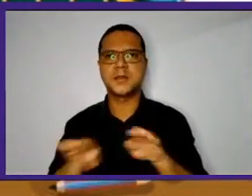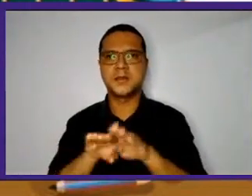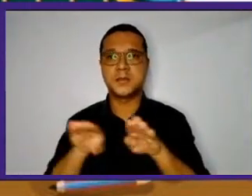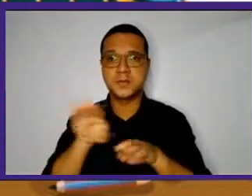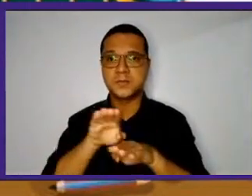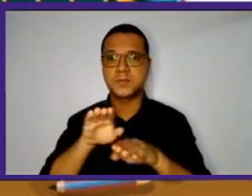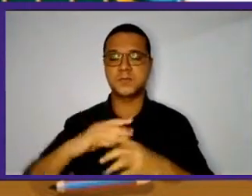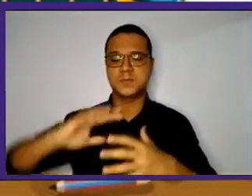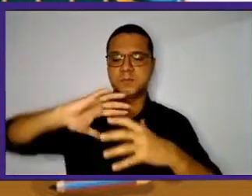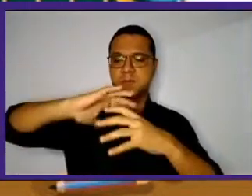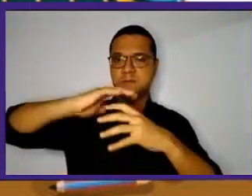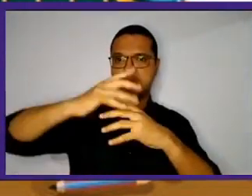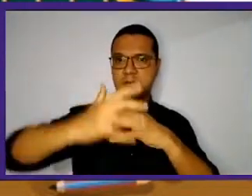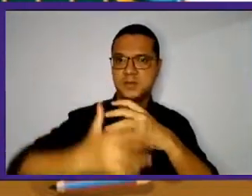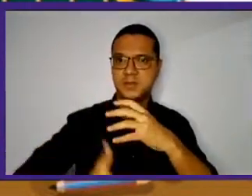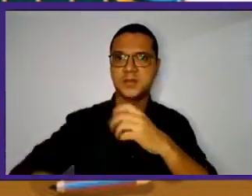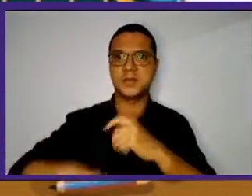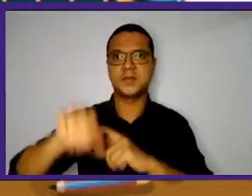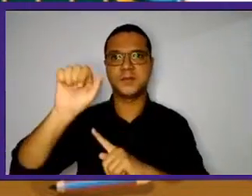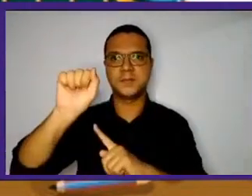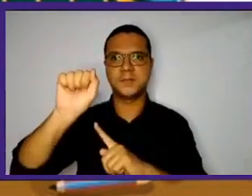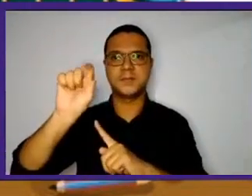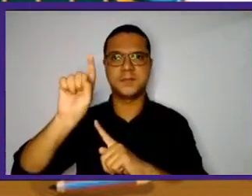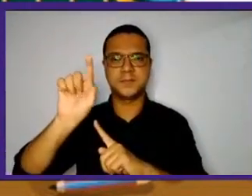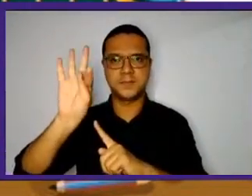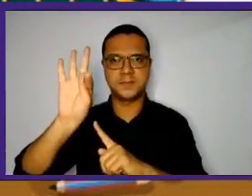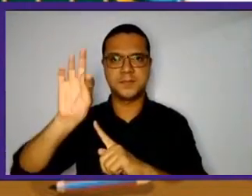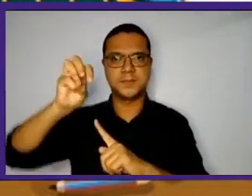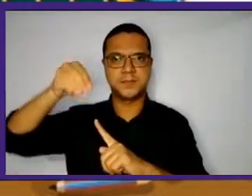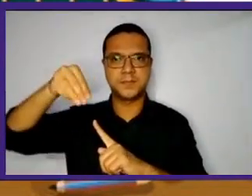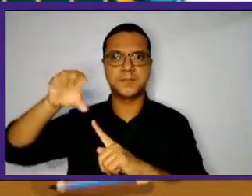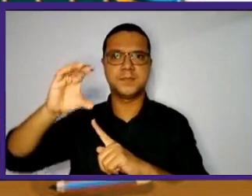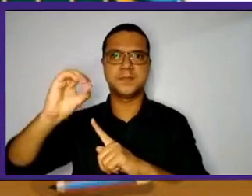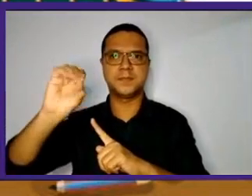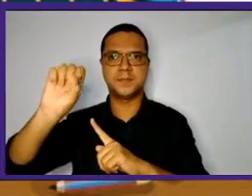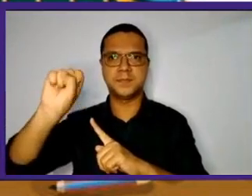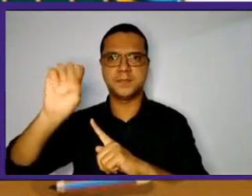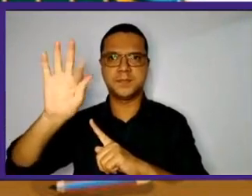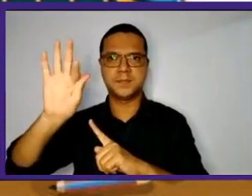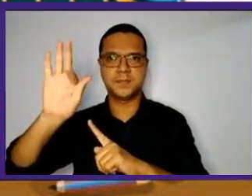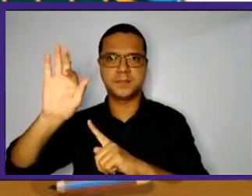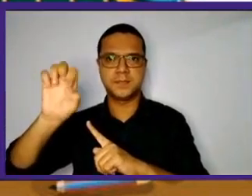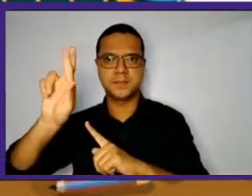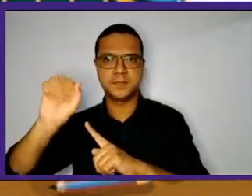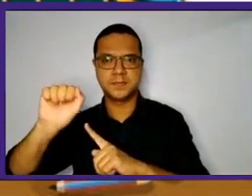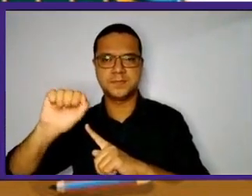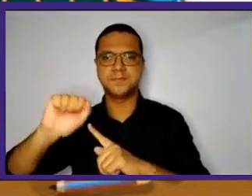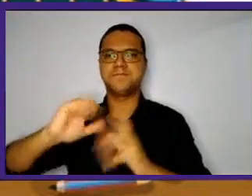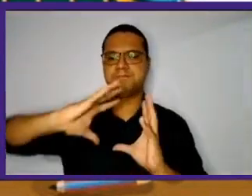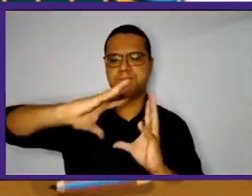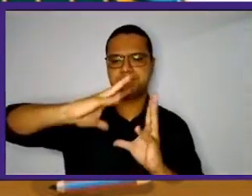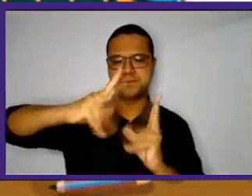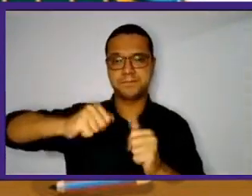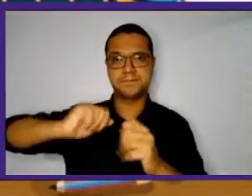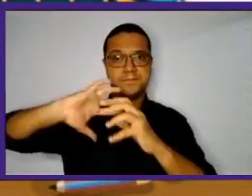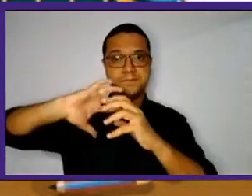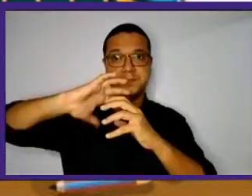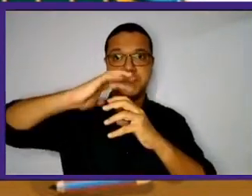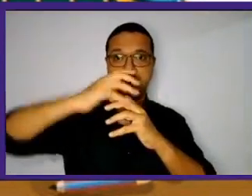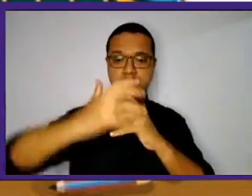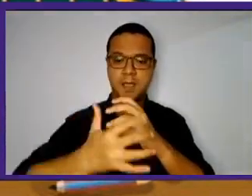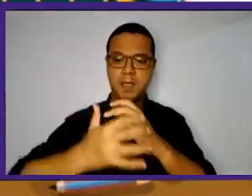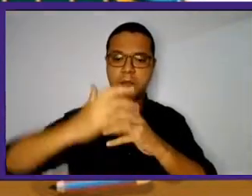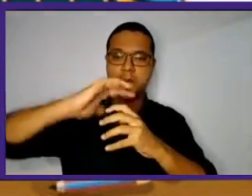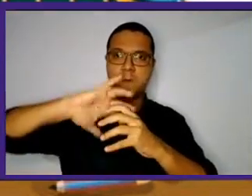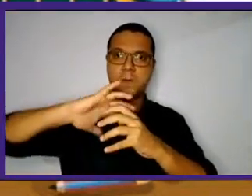a atmosfera. Quando a gente fala das camadas da Terra, das camadas externas, a gente fala que o nosso planeta está